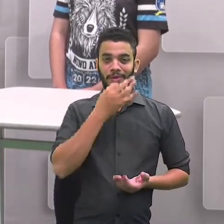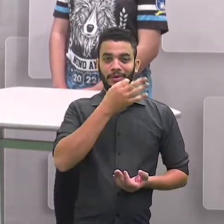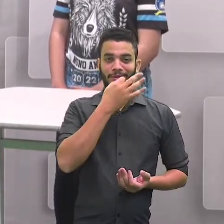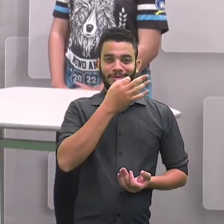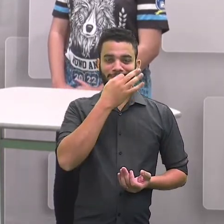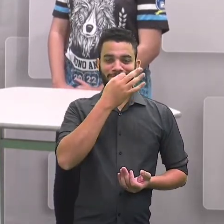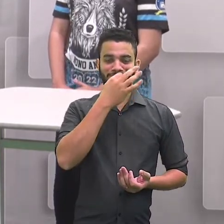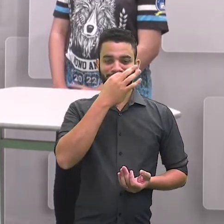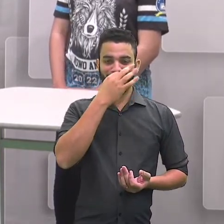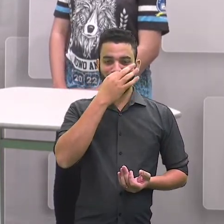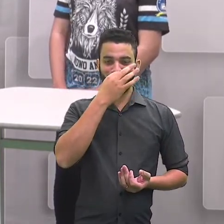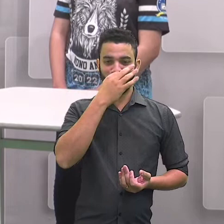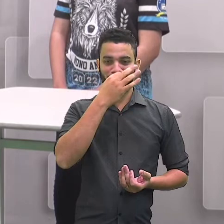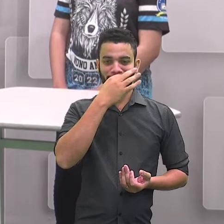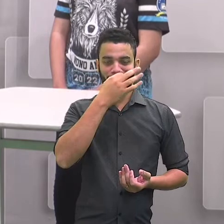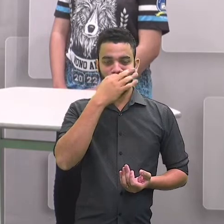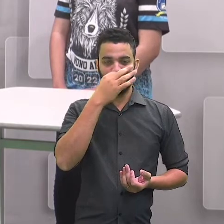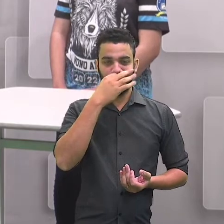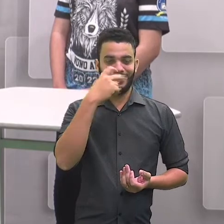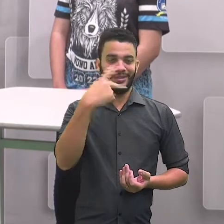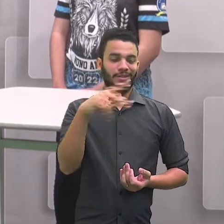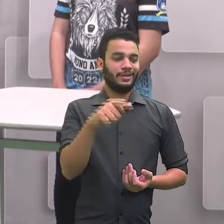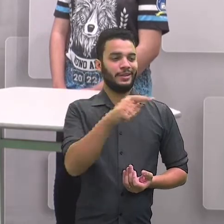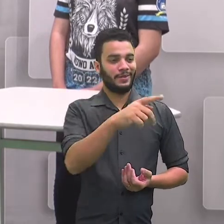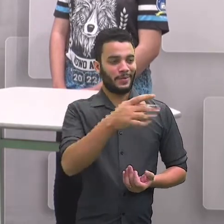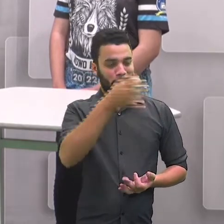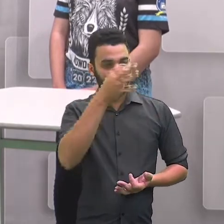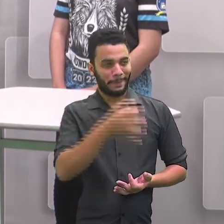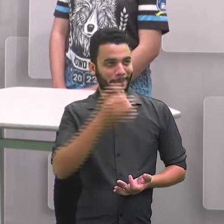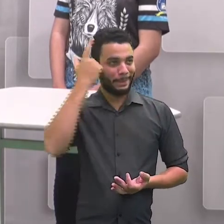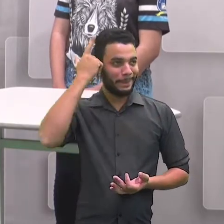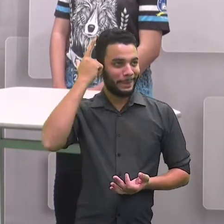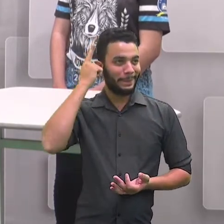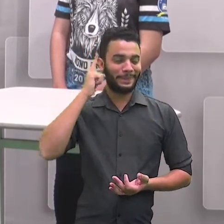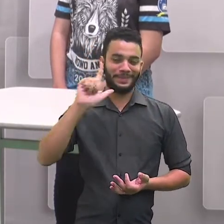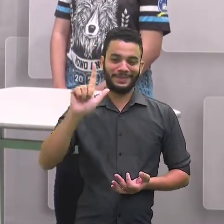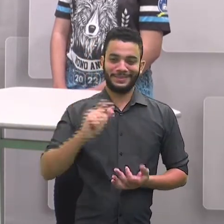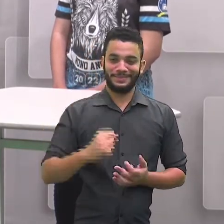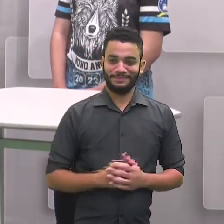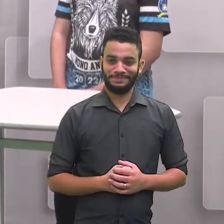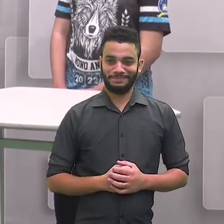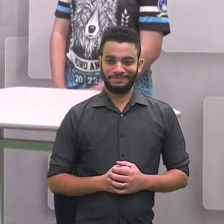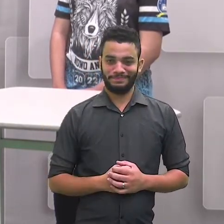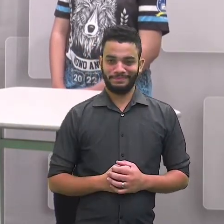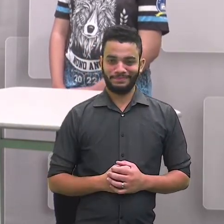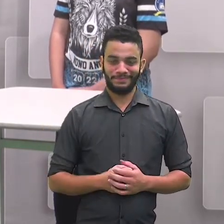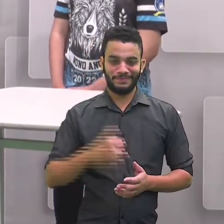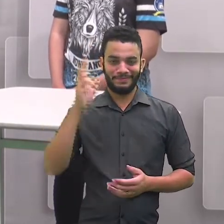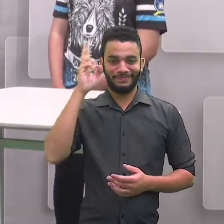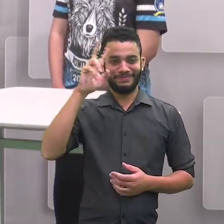é isso, meu Lembrando, filho? Lembrando, meninas, que vocês podem pedir definição e aplicação na frase, tá?